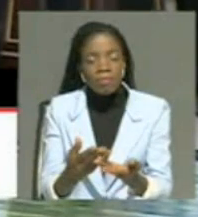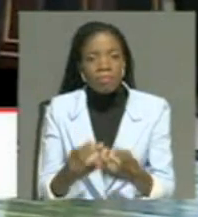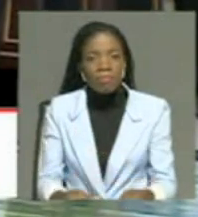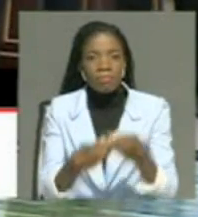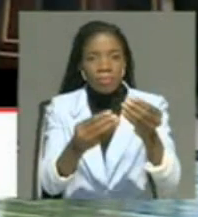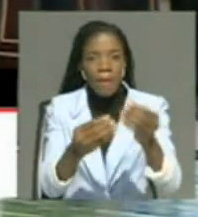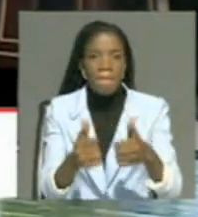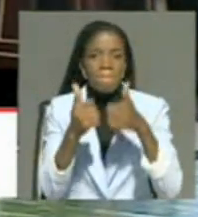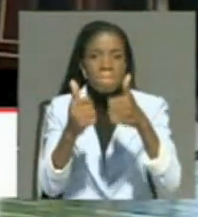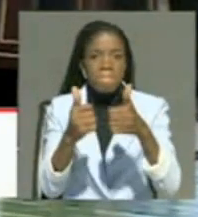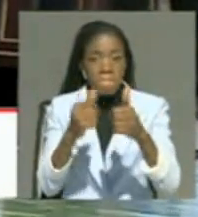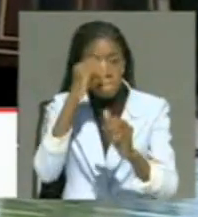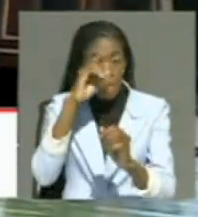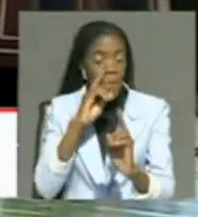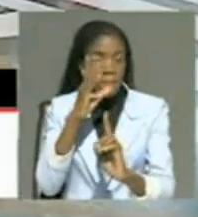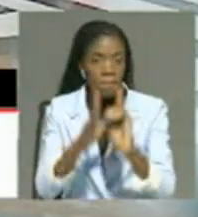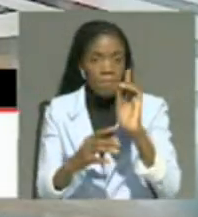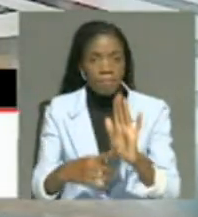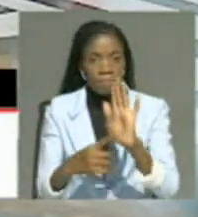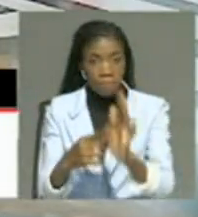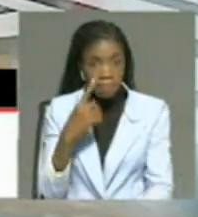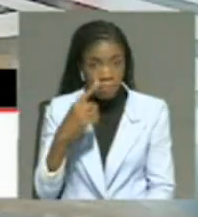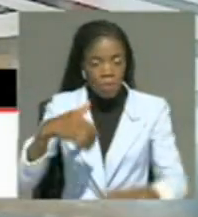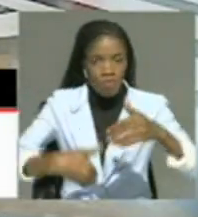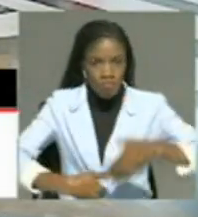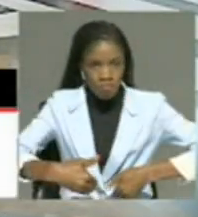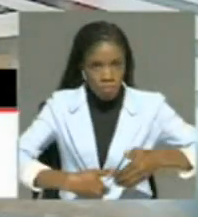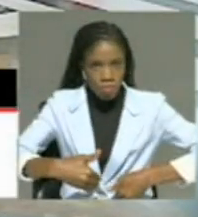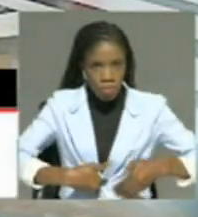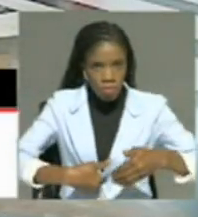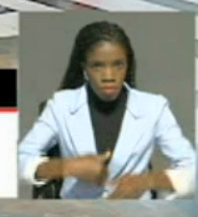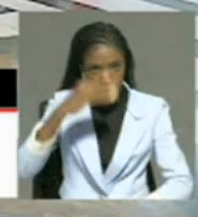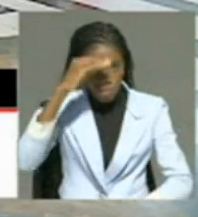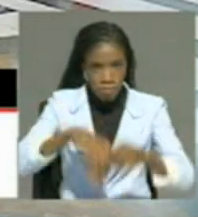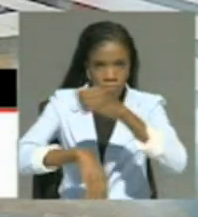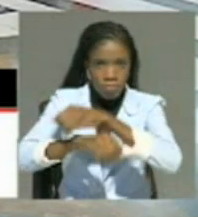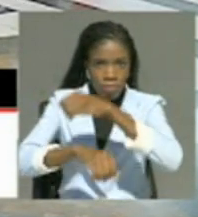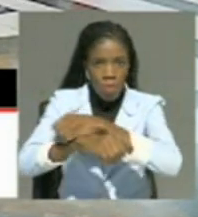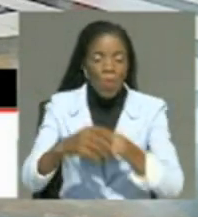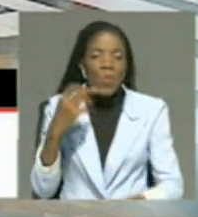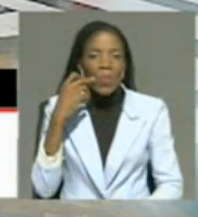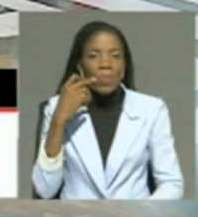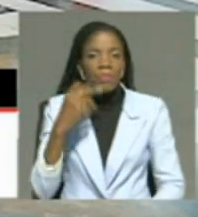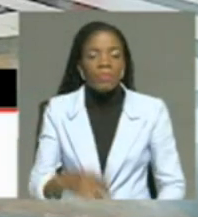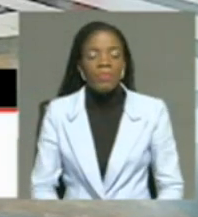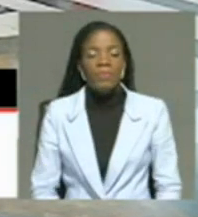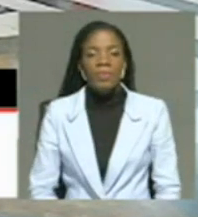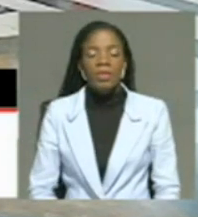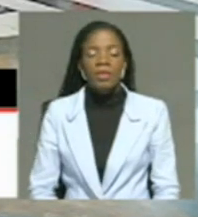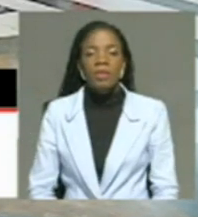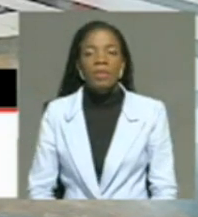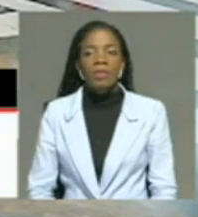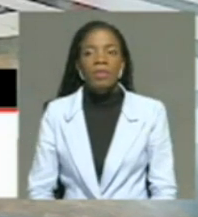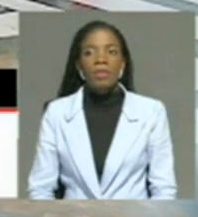entregue em boas mãos, para gáudio dos jovens e dos desportistas angolanos.